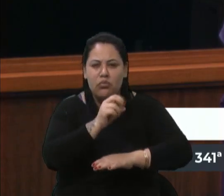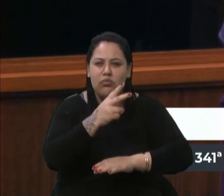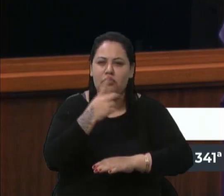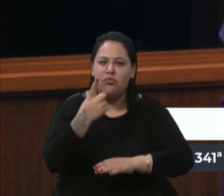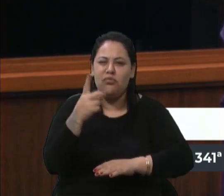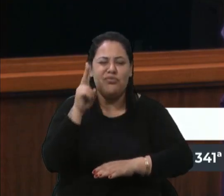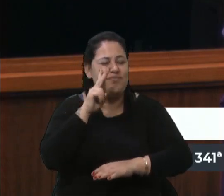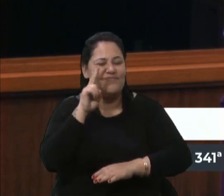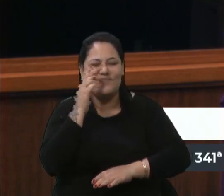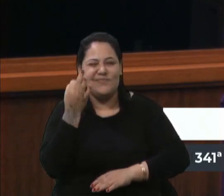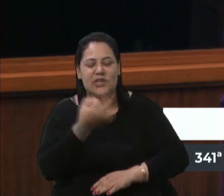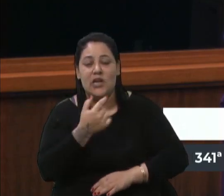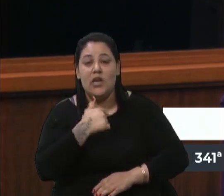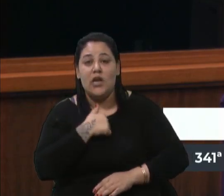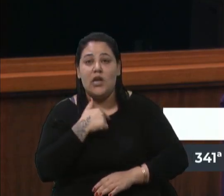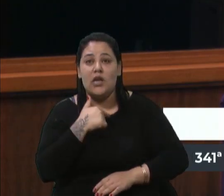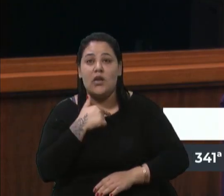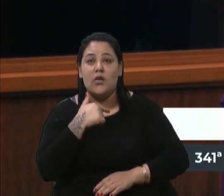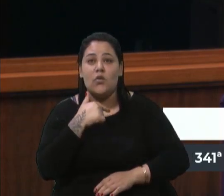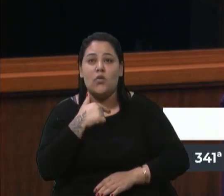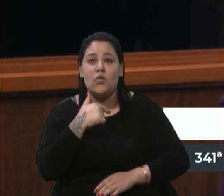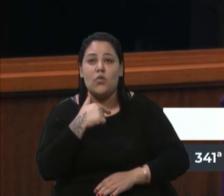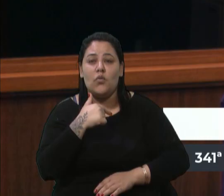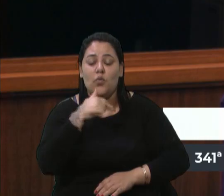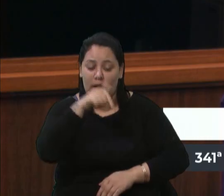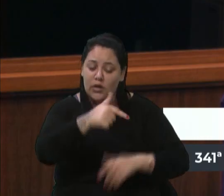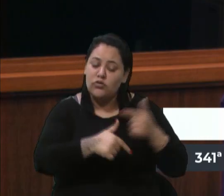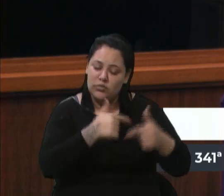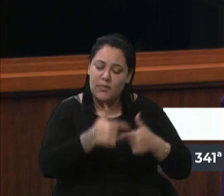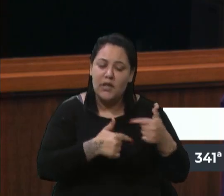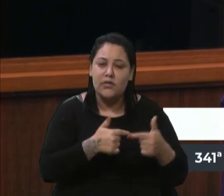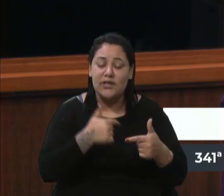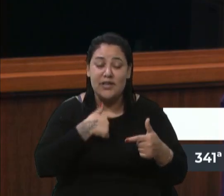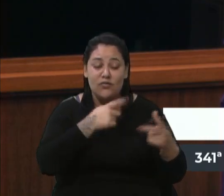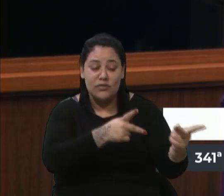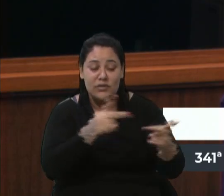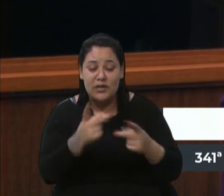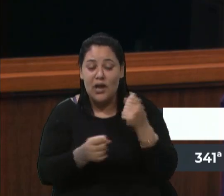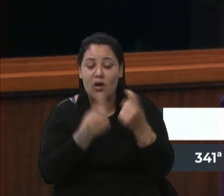lembro, eu estava aqui, fui em algumas escolas